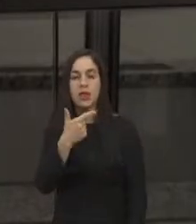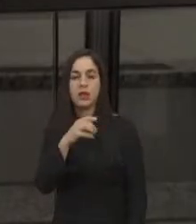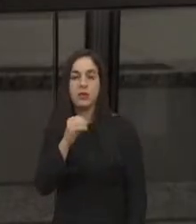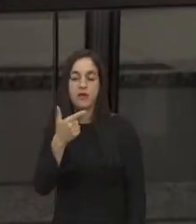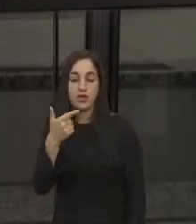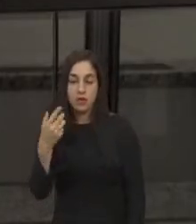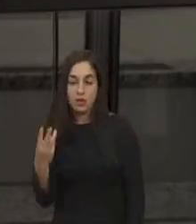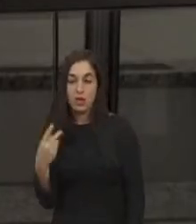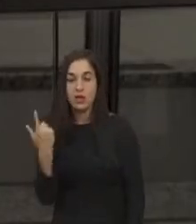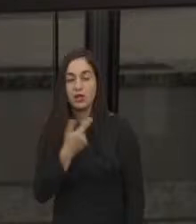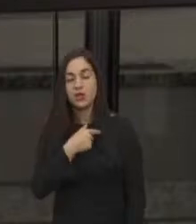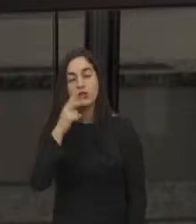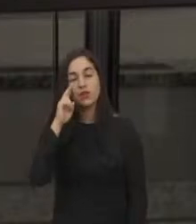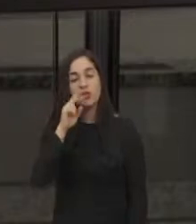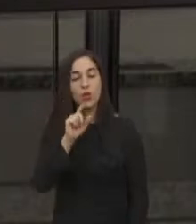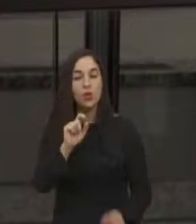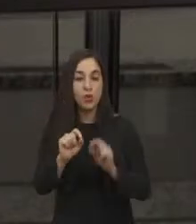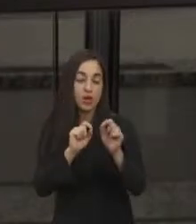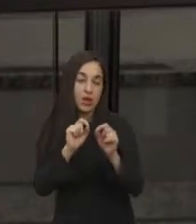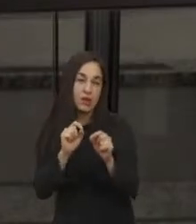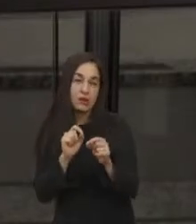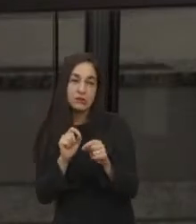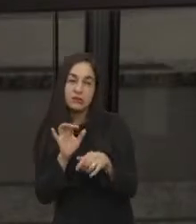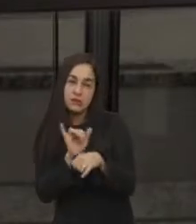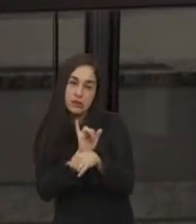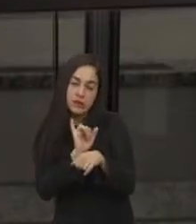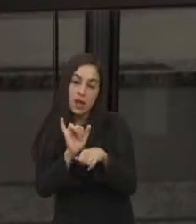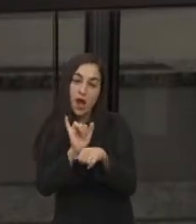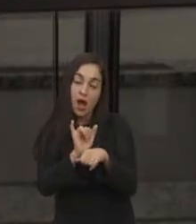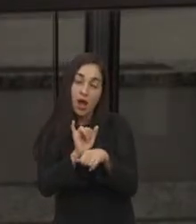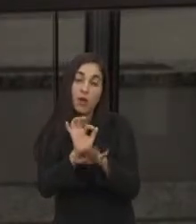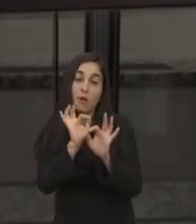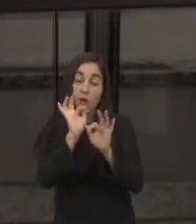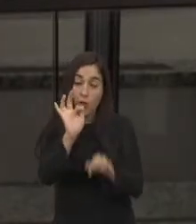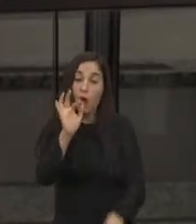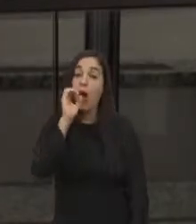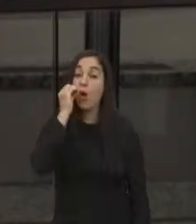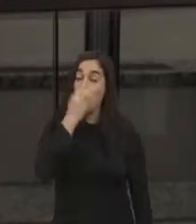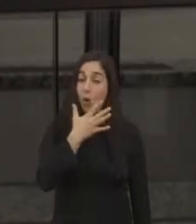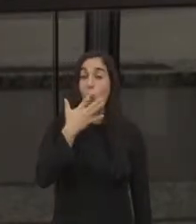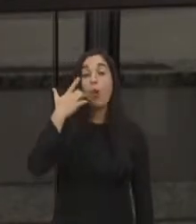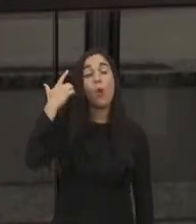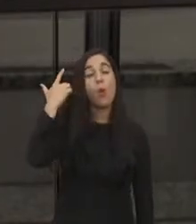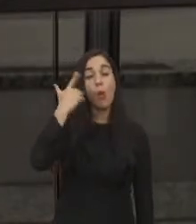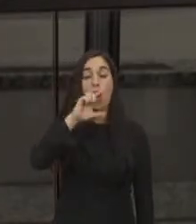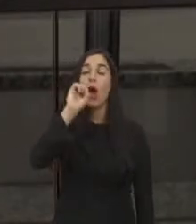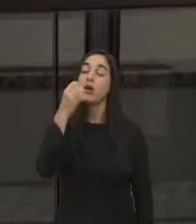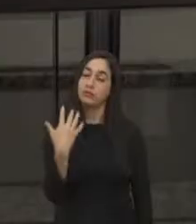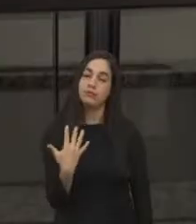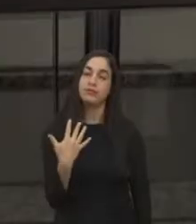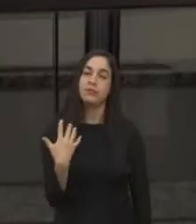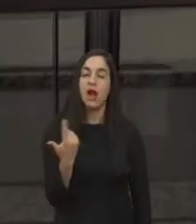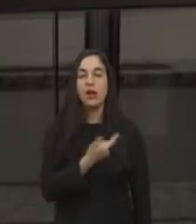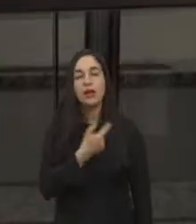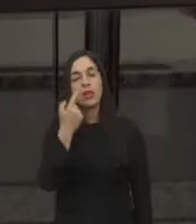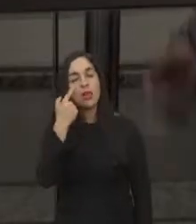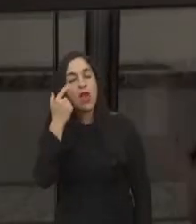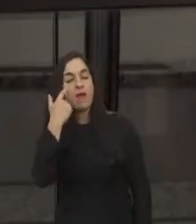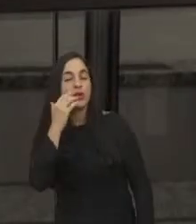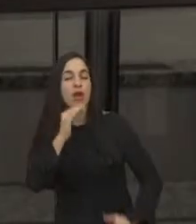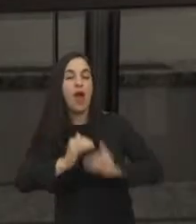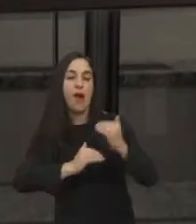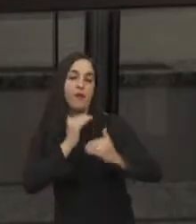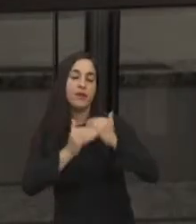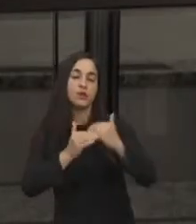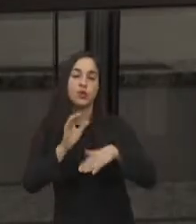A gente viu essas previsões que realmente aconteceram, né? E, novamente, estamos vendo avanços nos